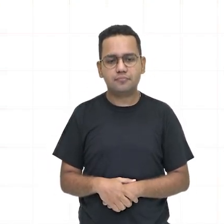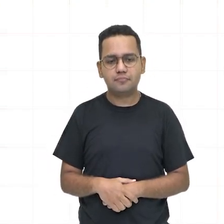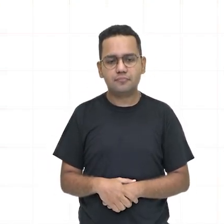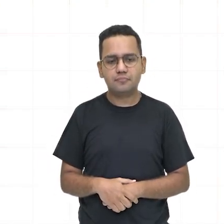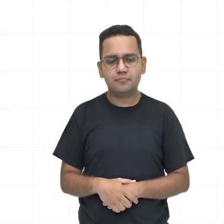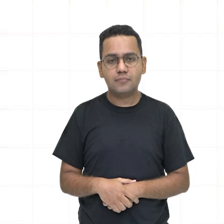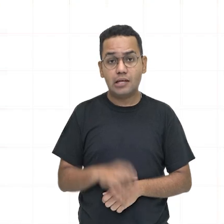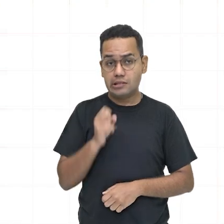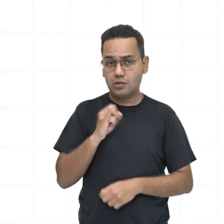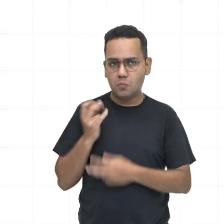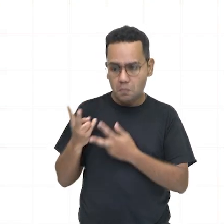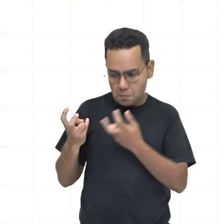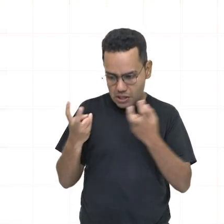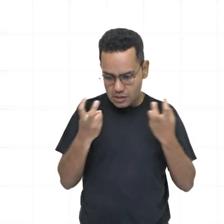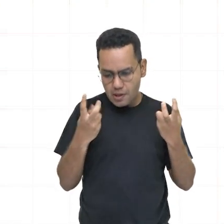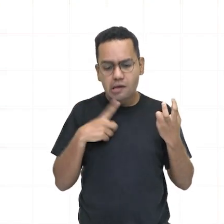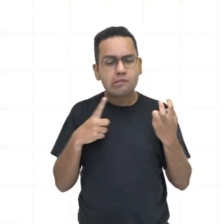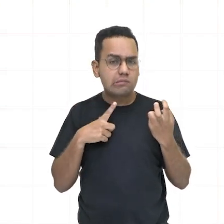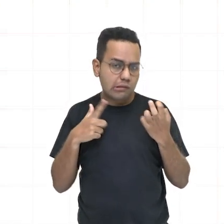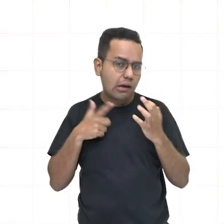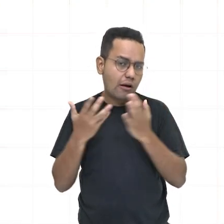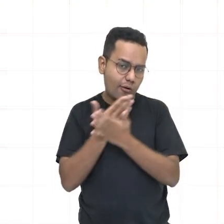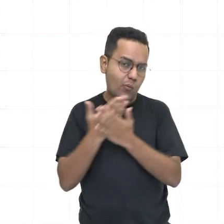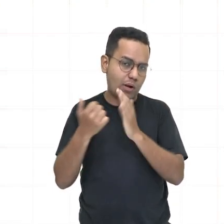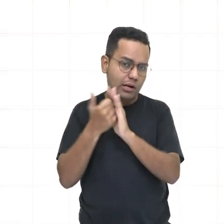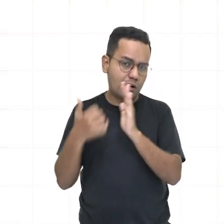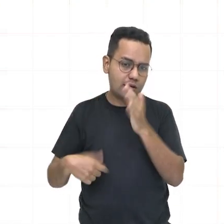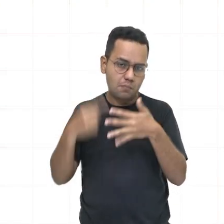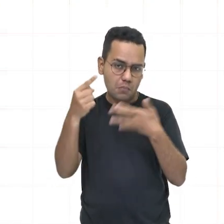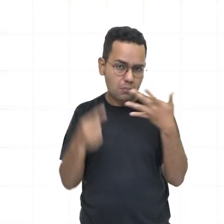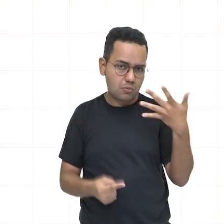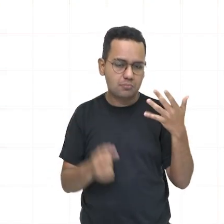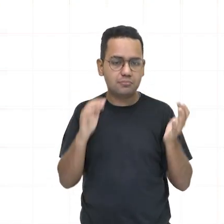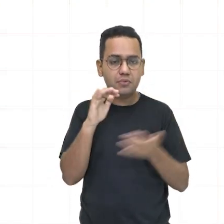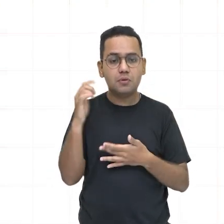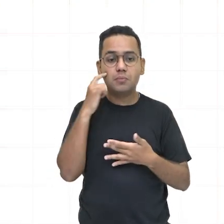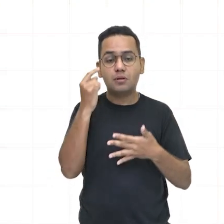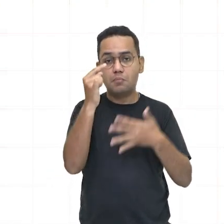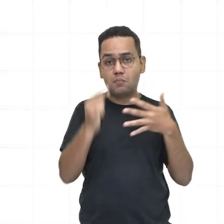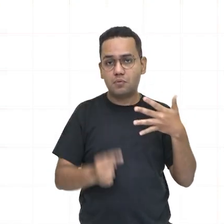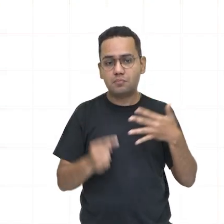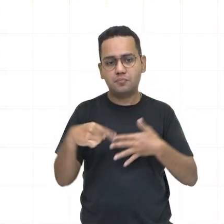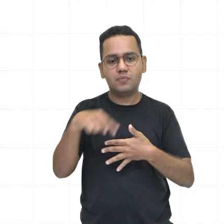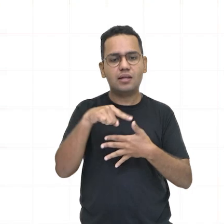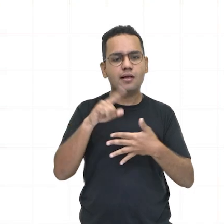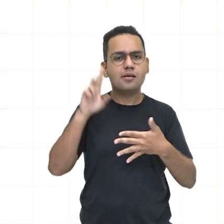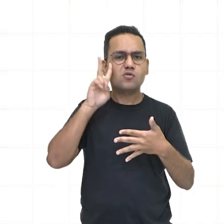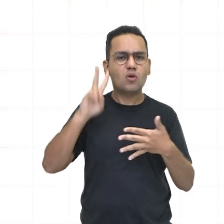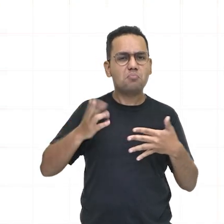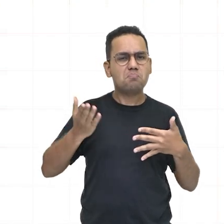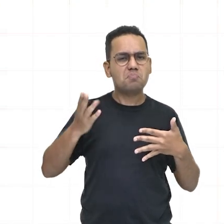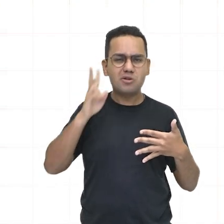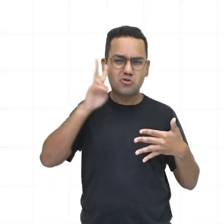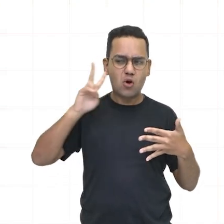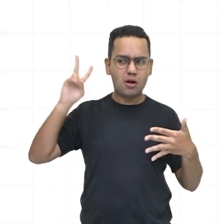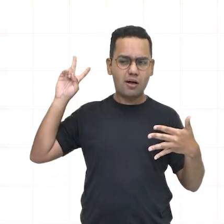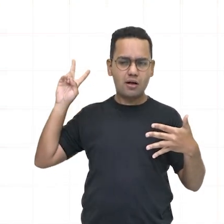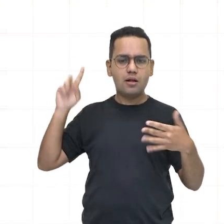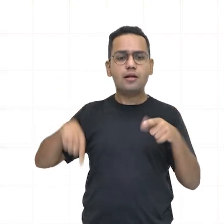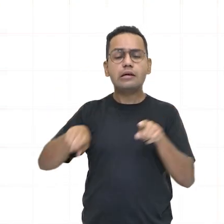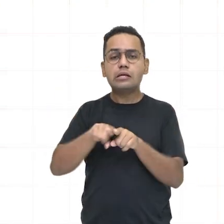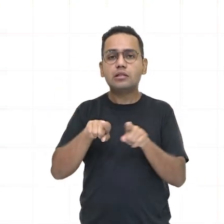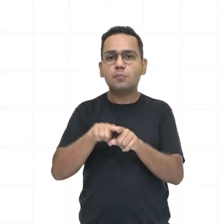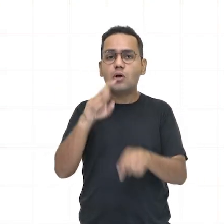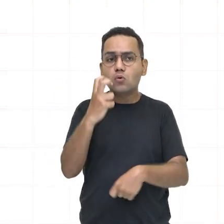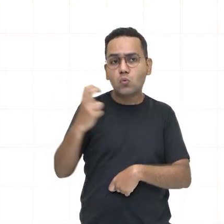observa algumas dessas características aqui listadas, como a história antiga e cultura rica. Sem sombra